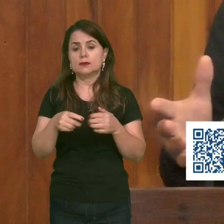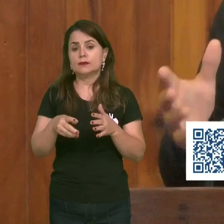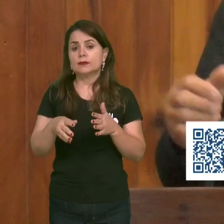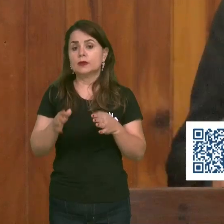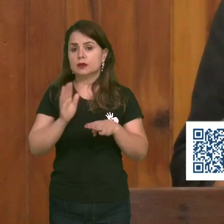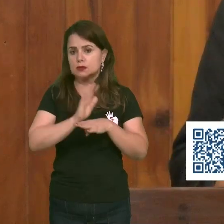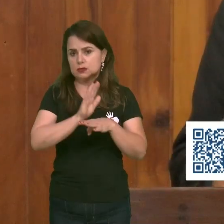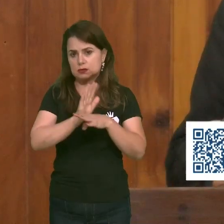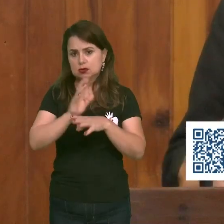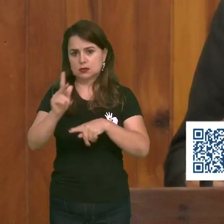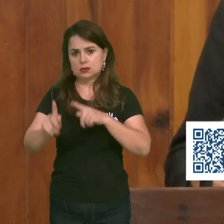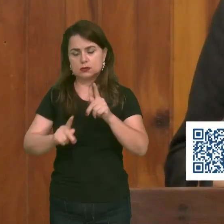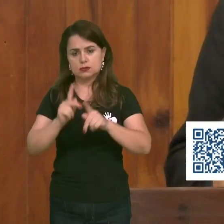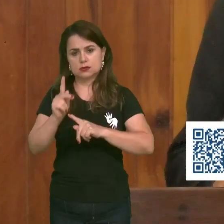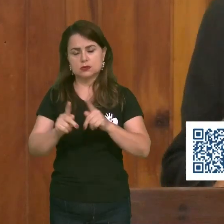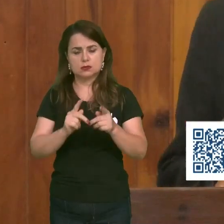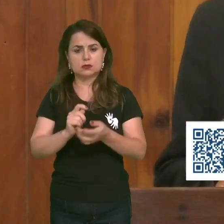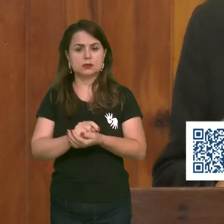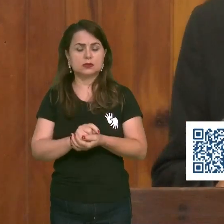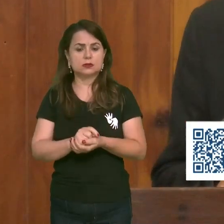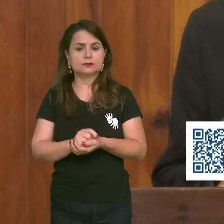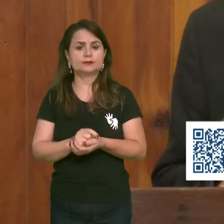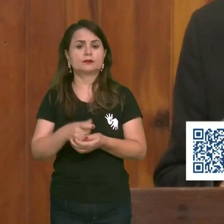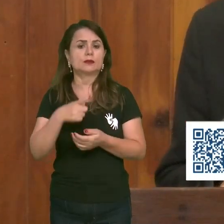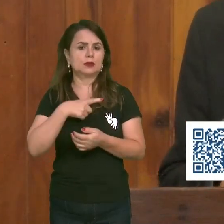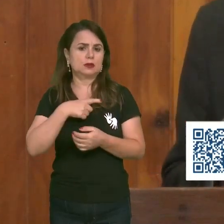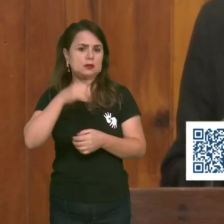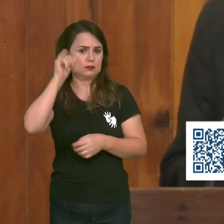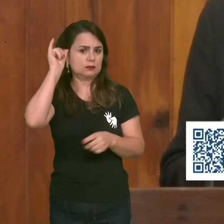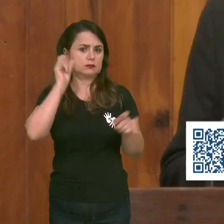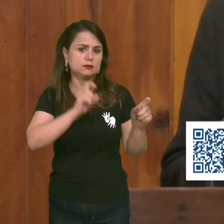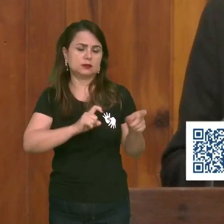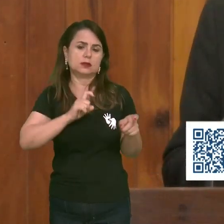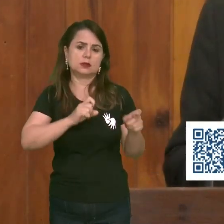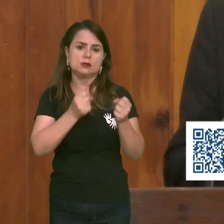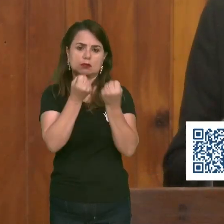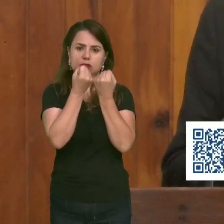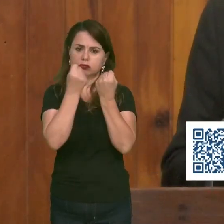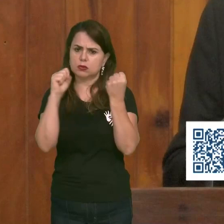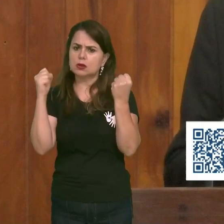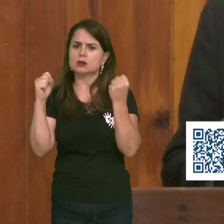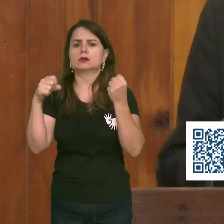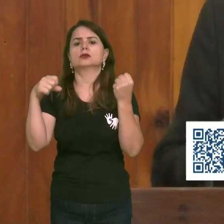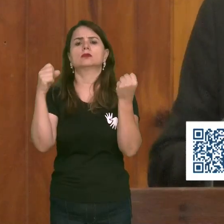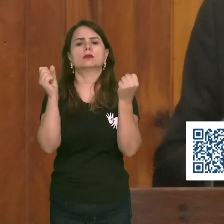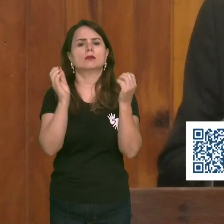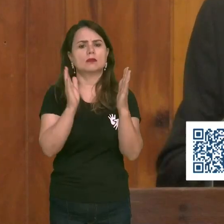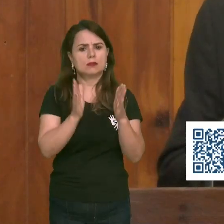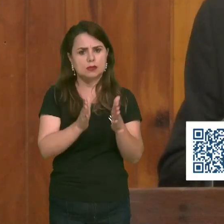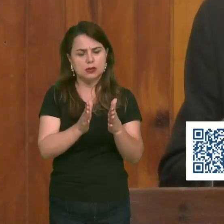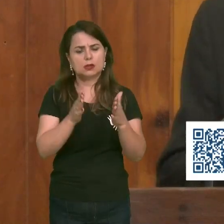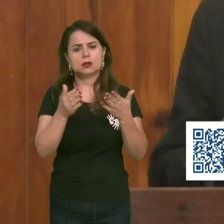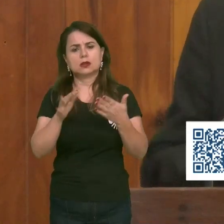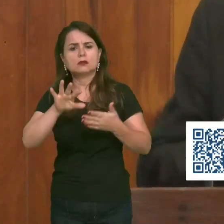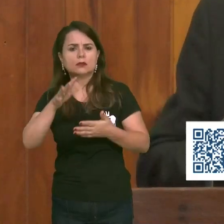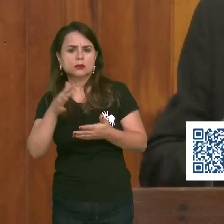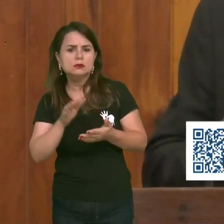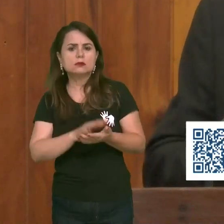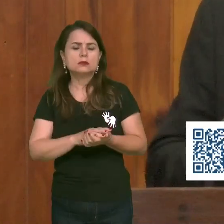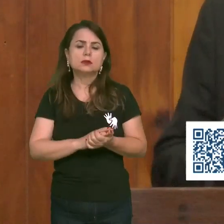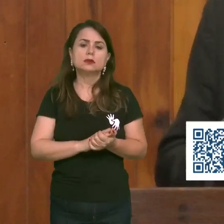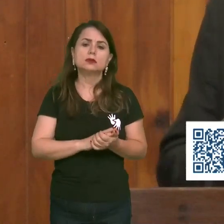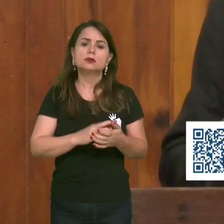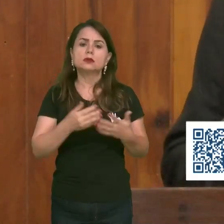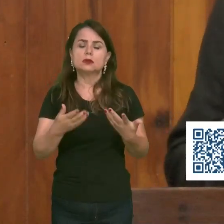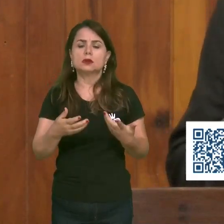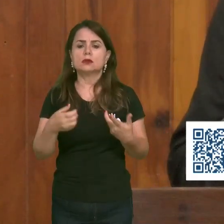pequenos produtores que necessitarem desses implementos desses tratores e desse serviços